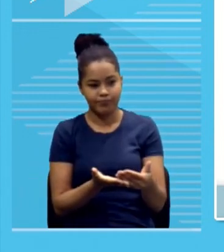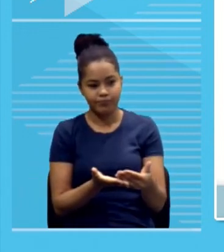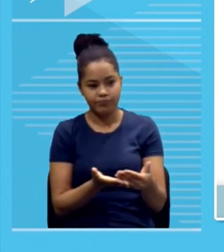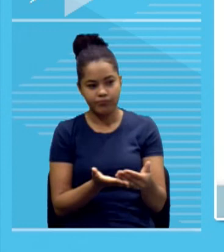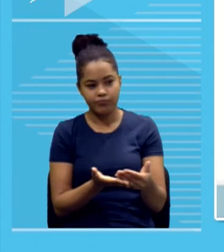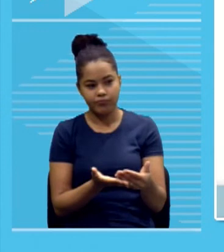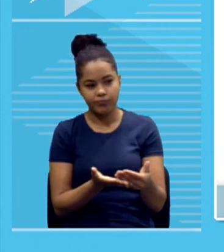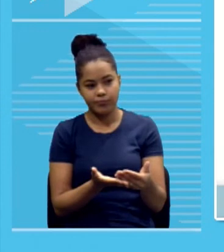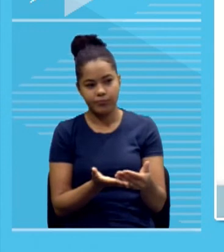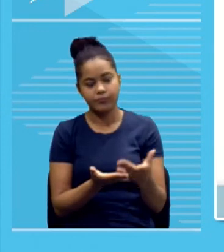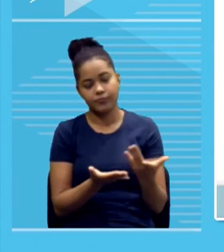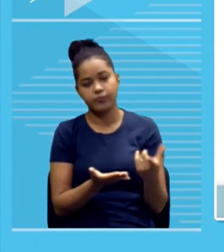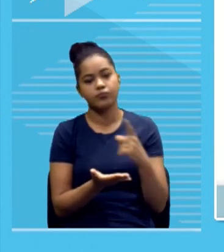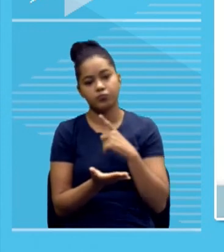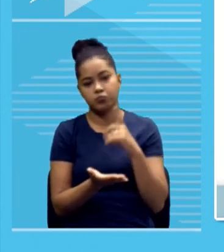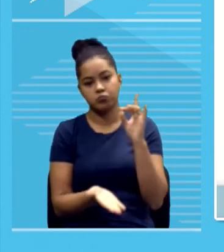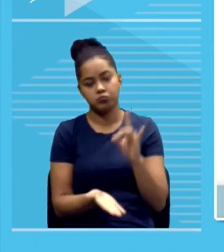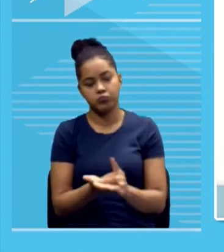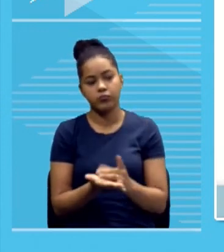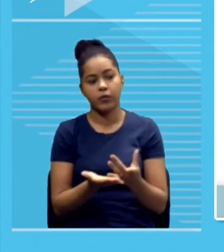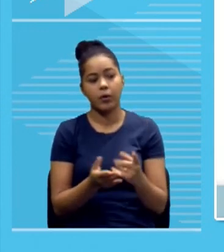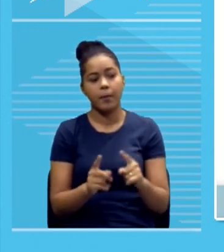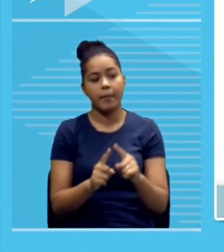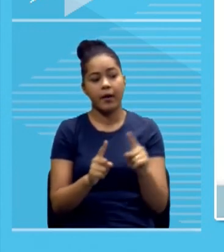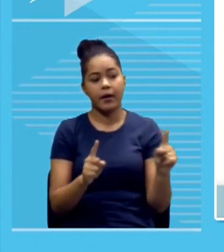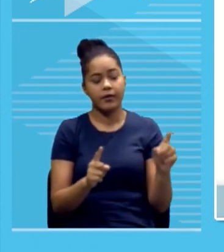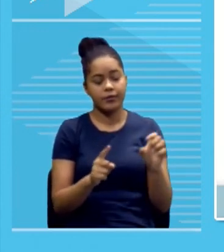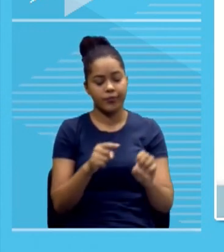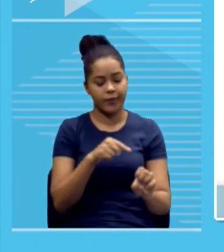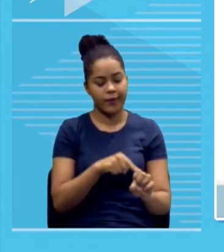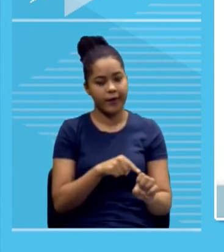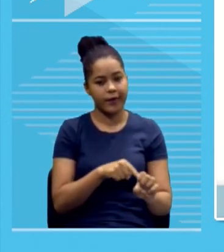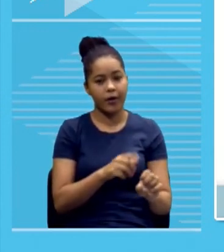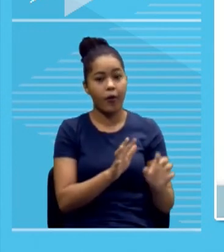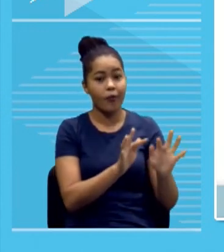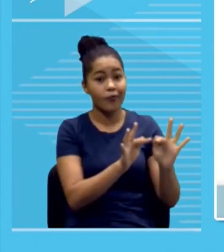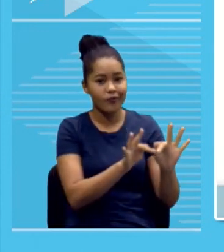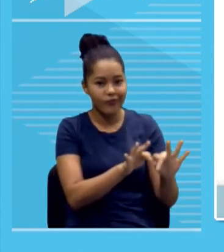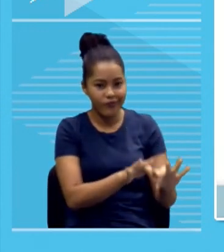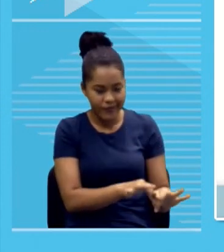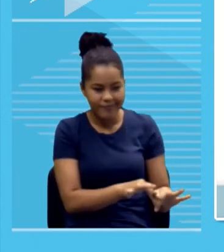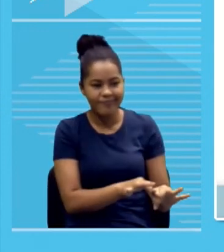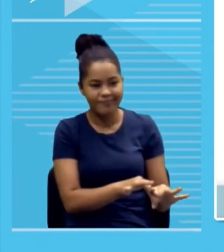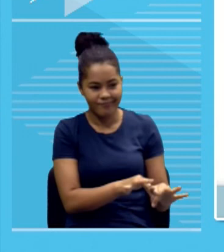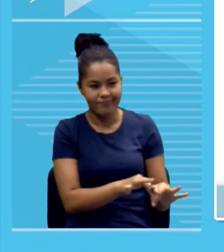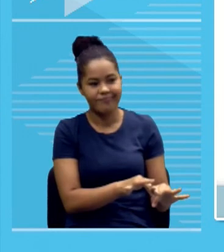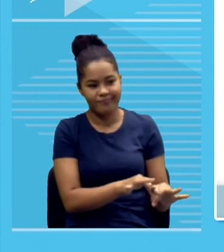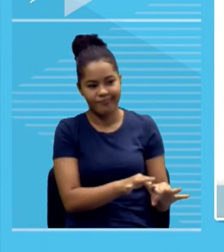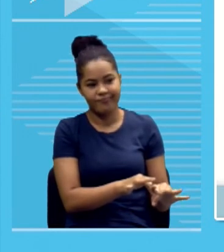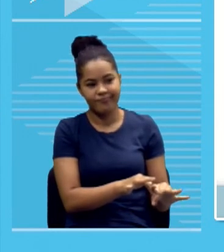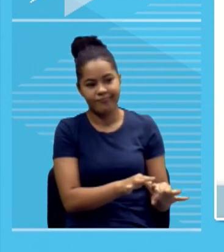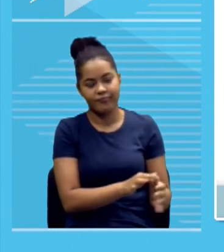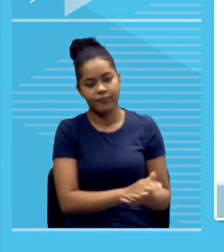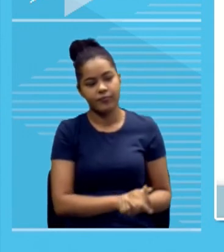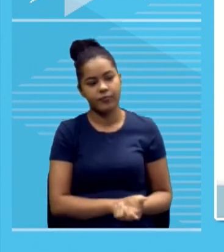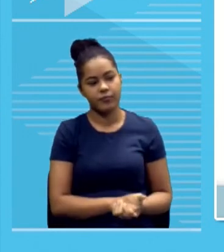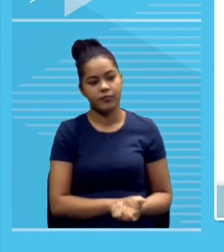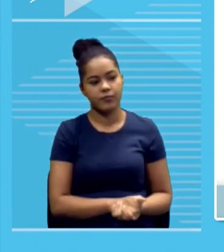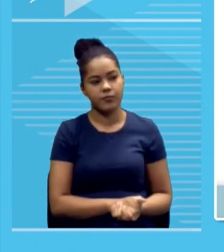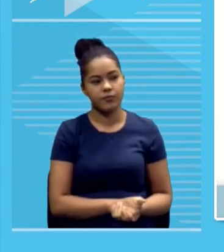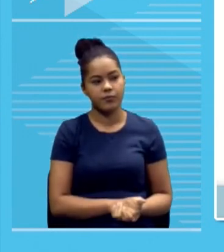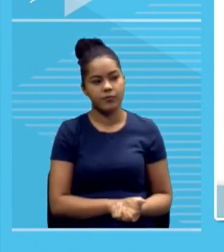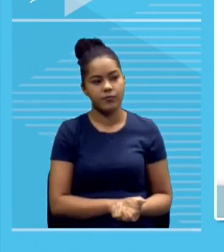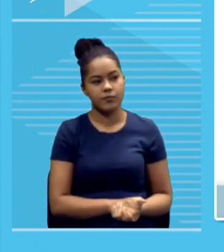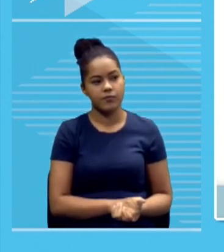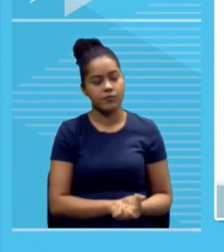divisão, ele já existe. E o E está depois de tudo. Ele já está depois de todas as divisões. Então,